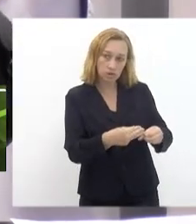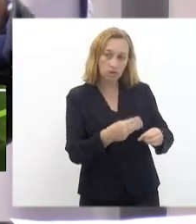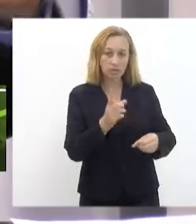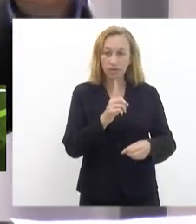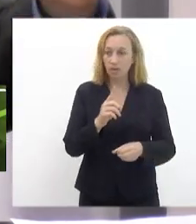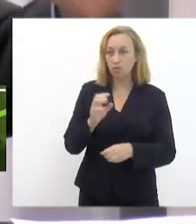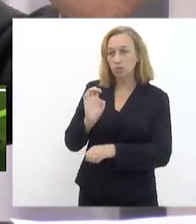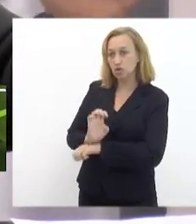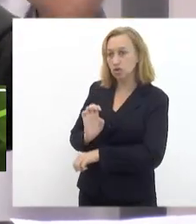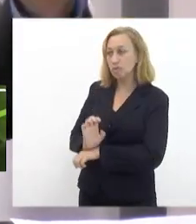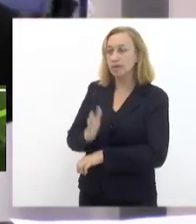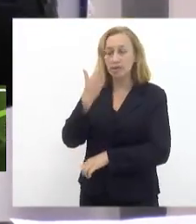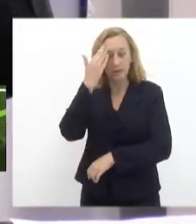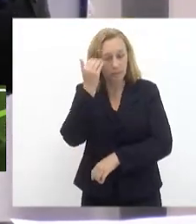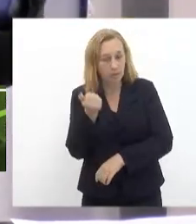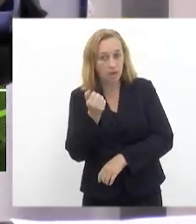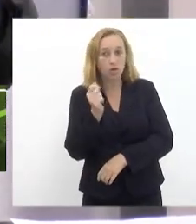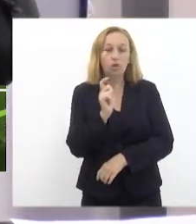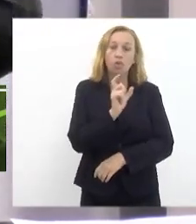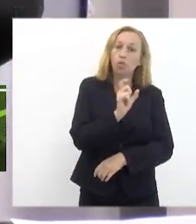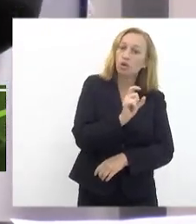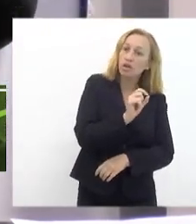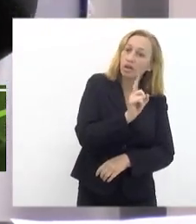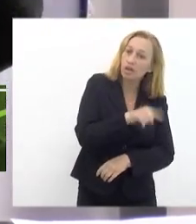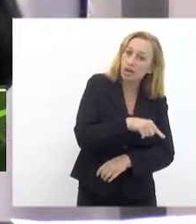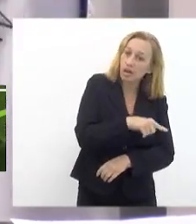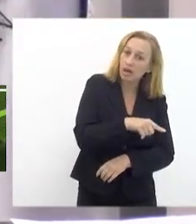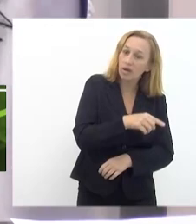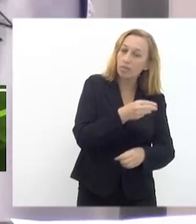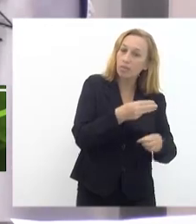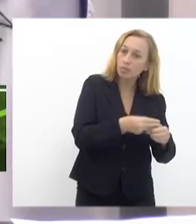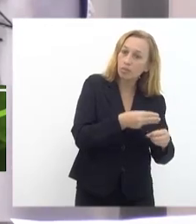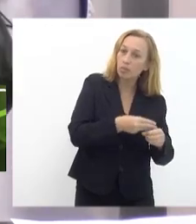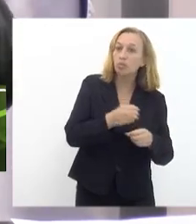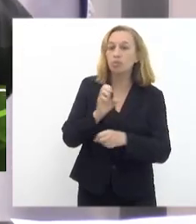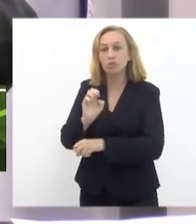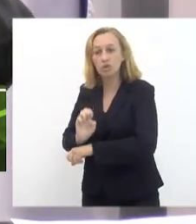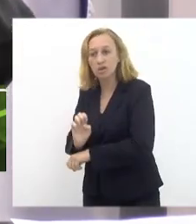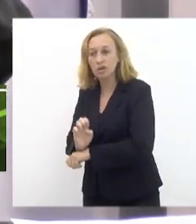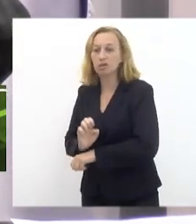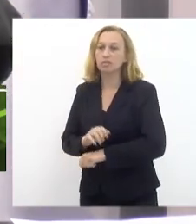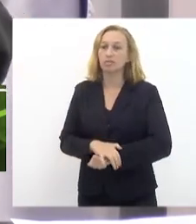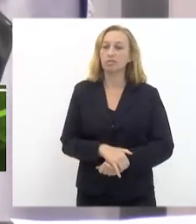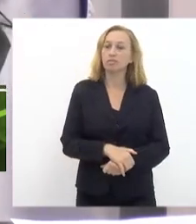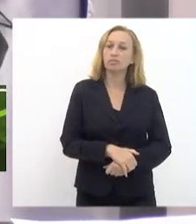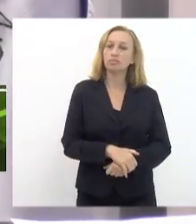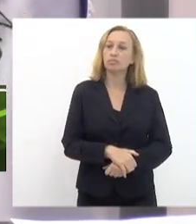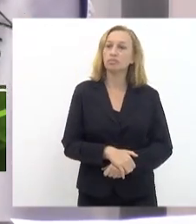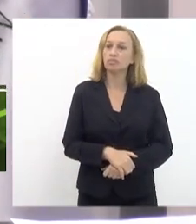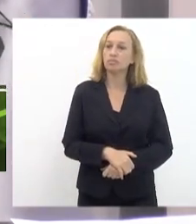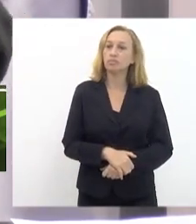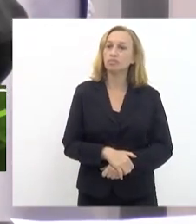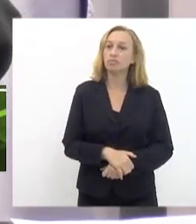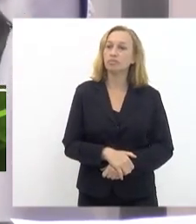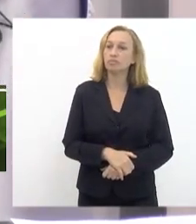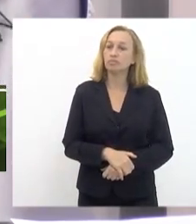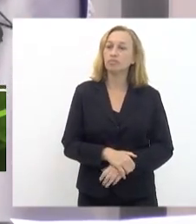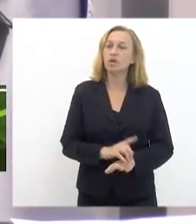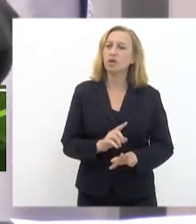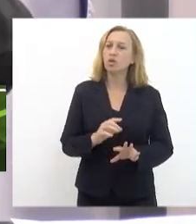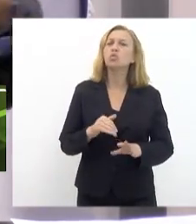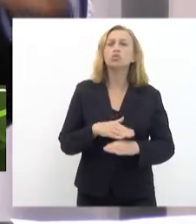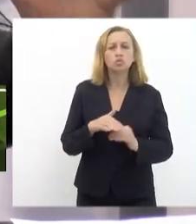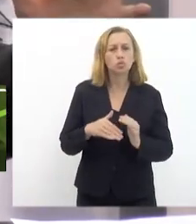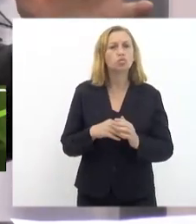só para saber o que que é varejo o que que enfim não é que essas questões não seja importa